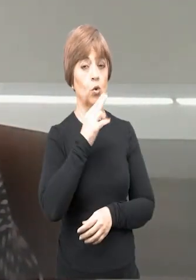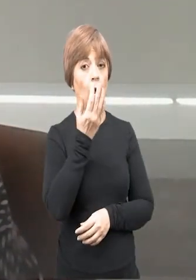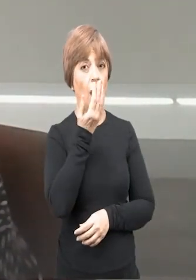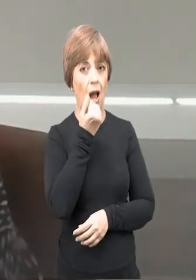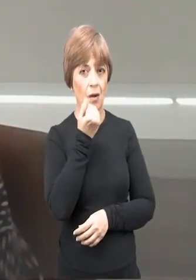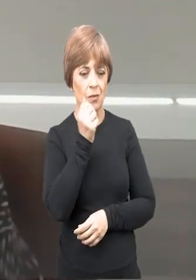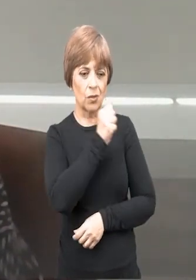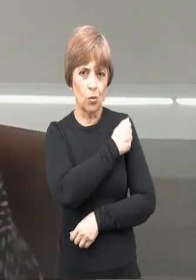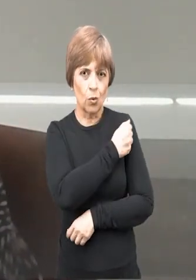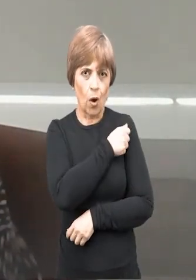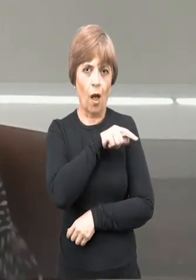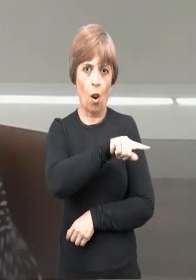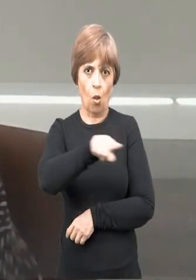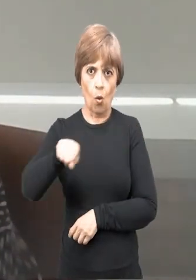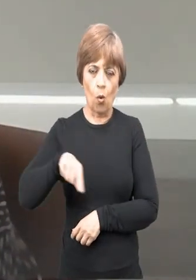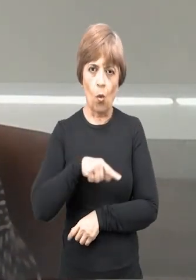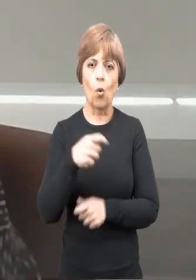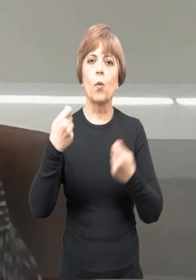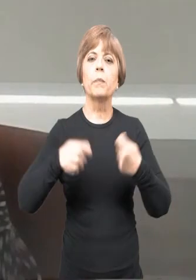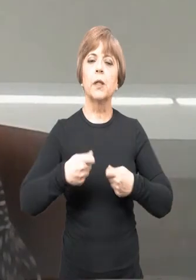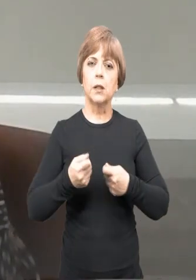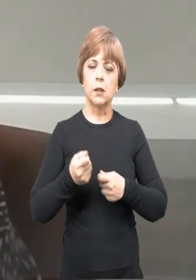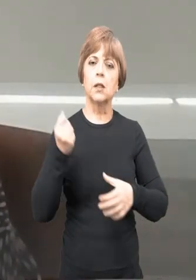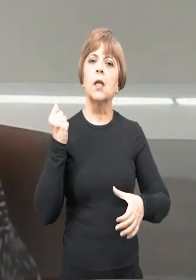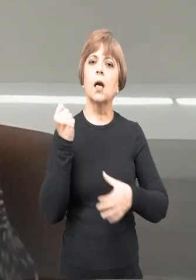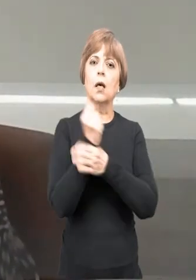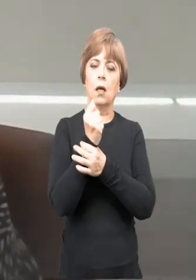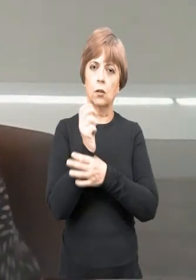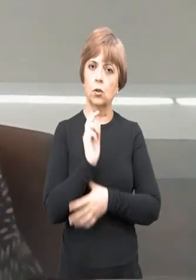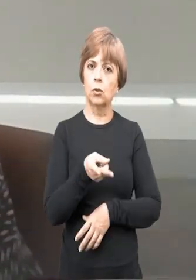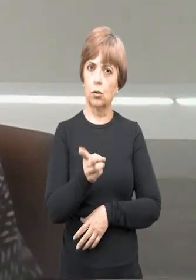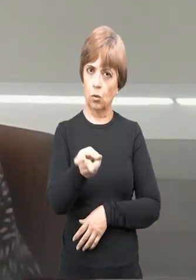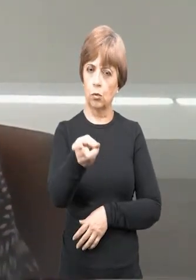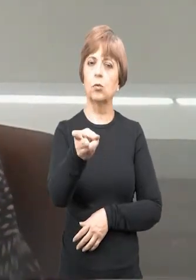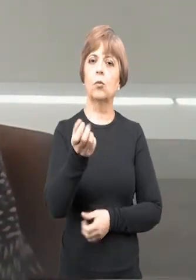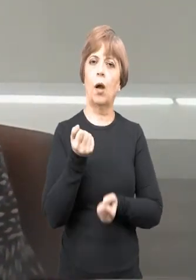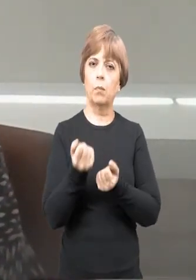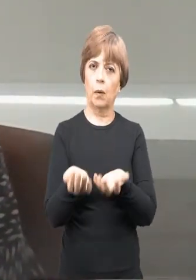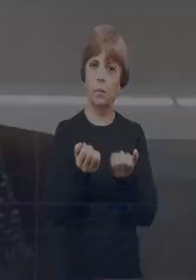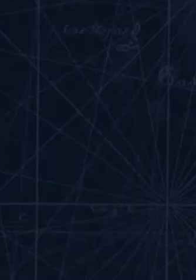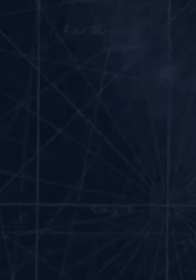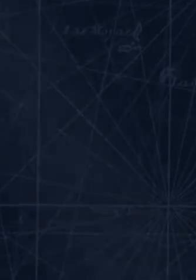dos alunos seja garantida pelos gestores municipais.